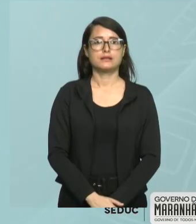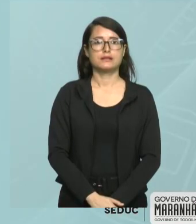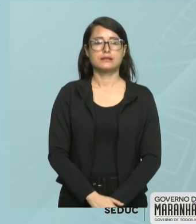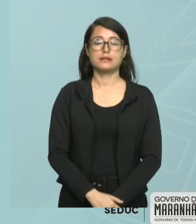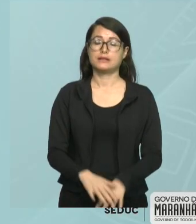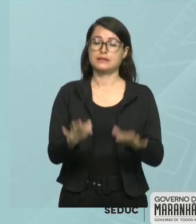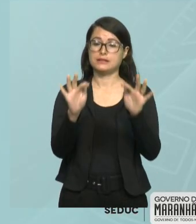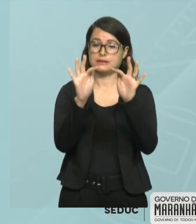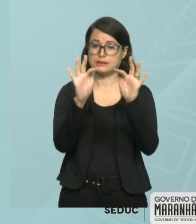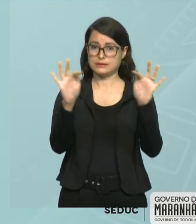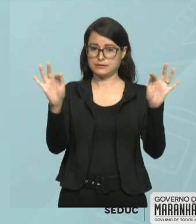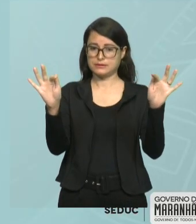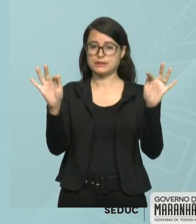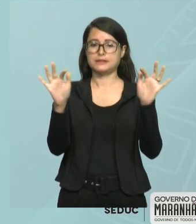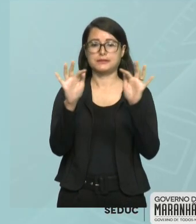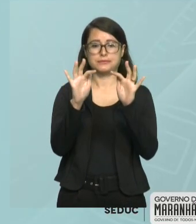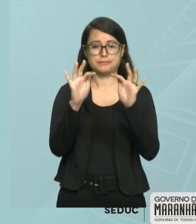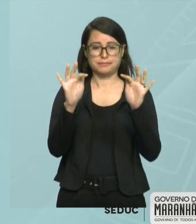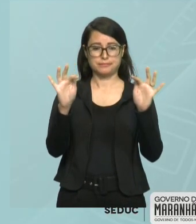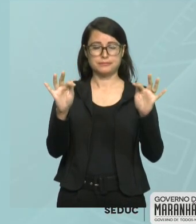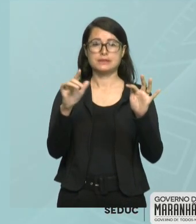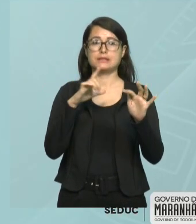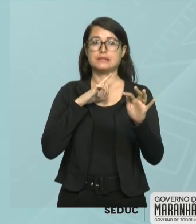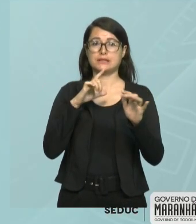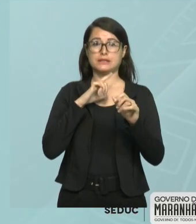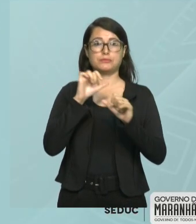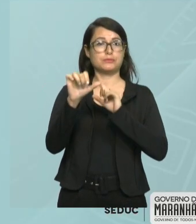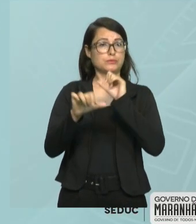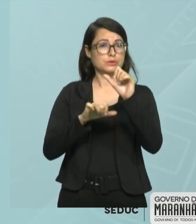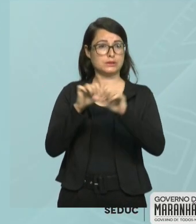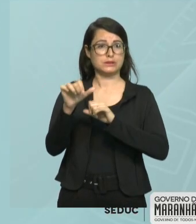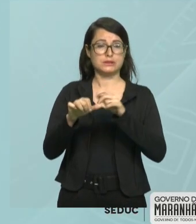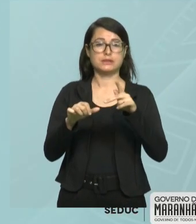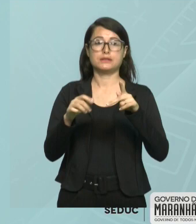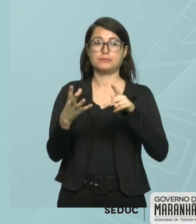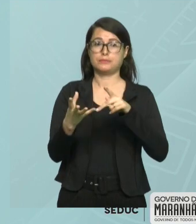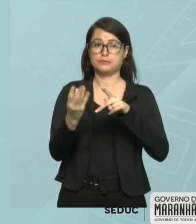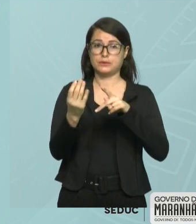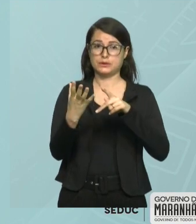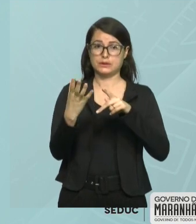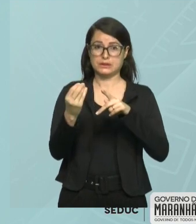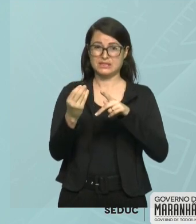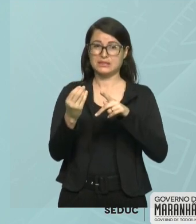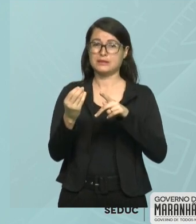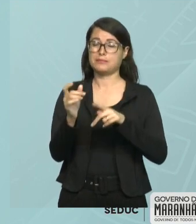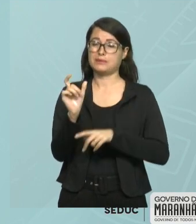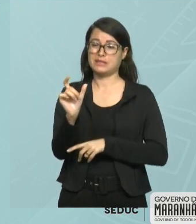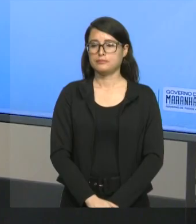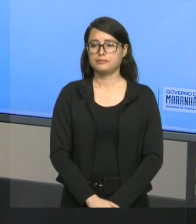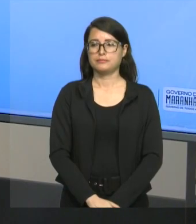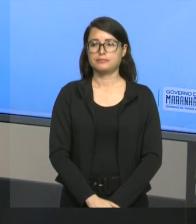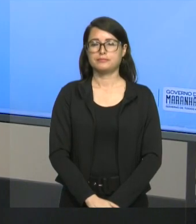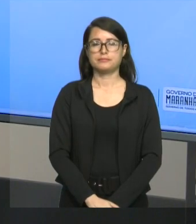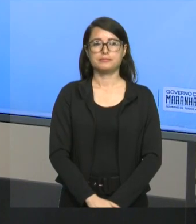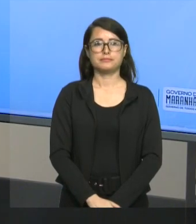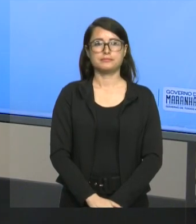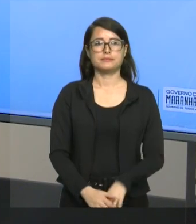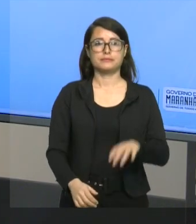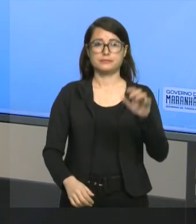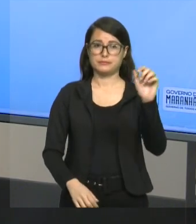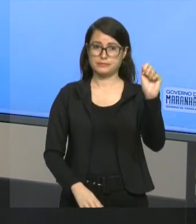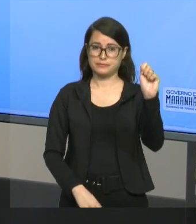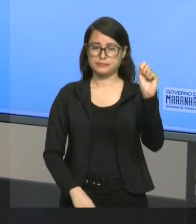Numa das seguintes frases, há uma flexão de plural grafada erradamente.